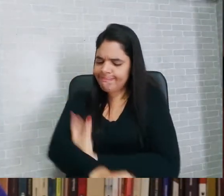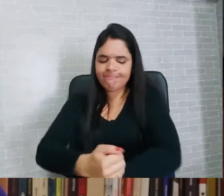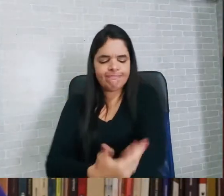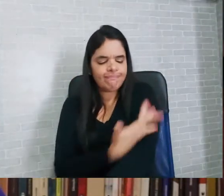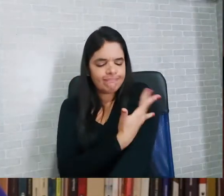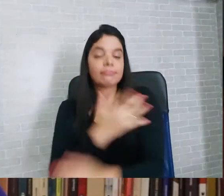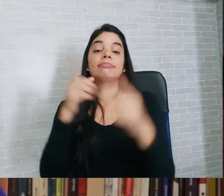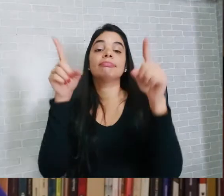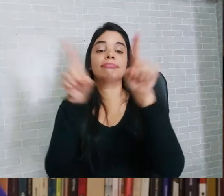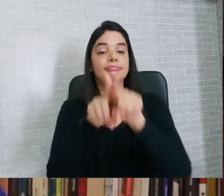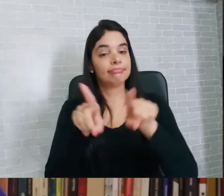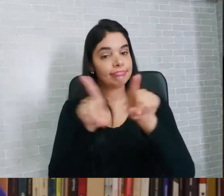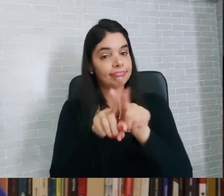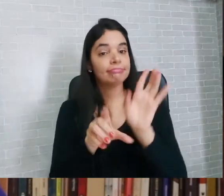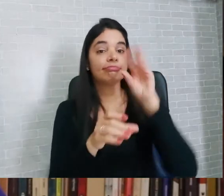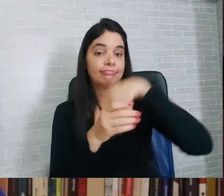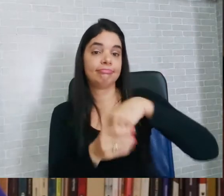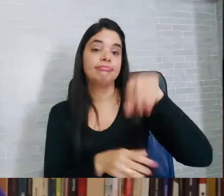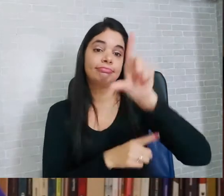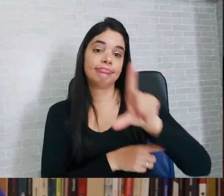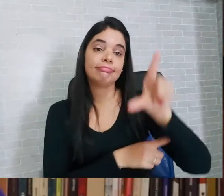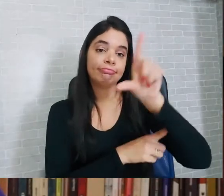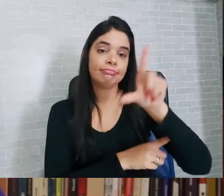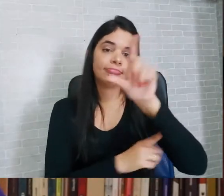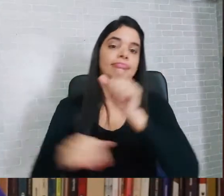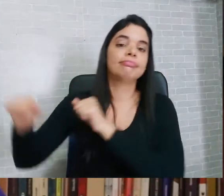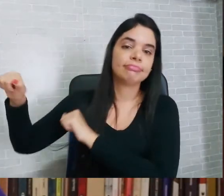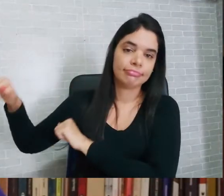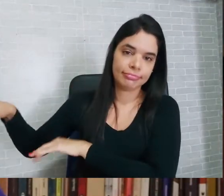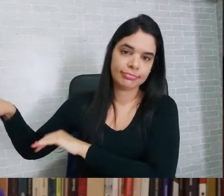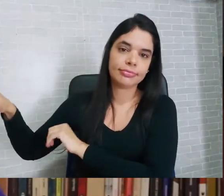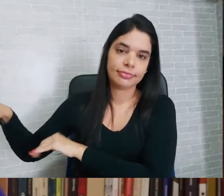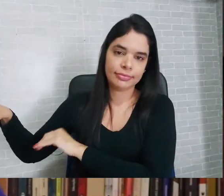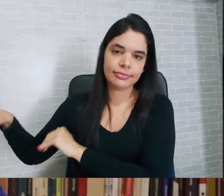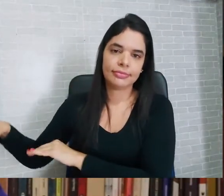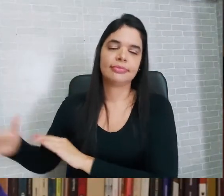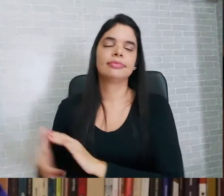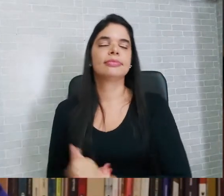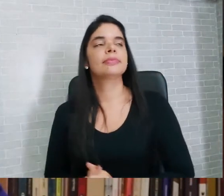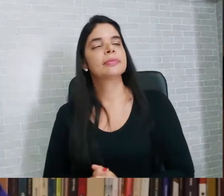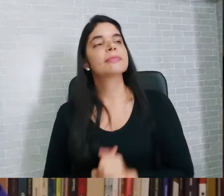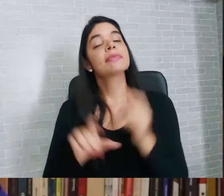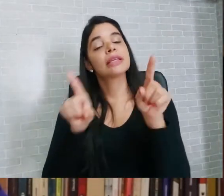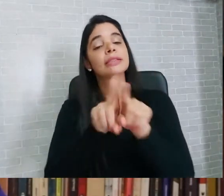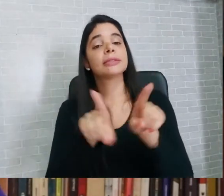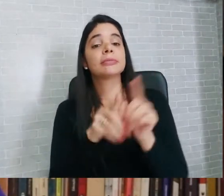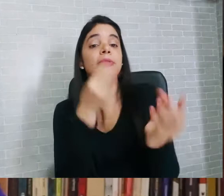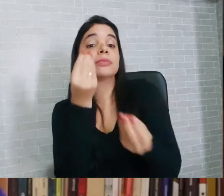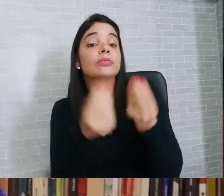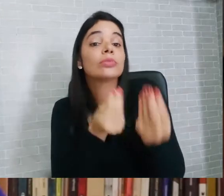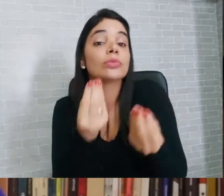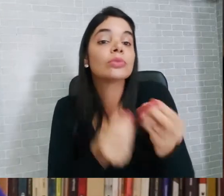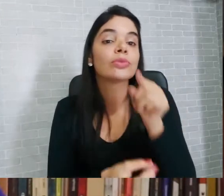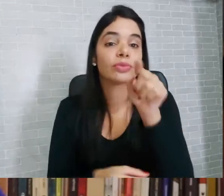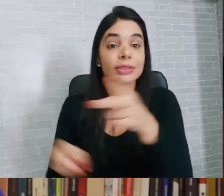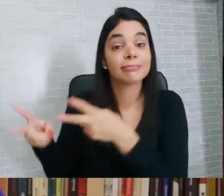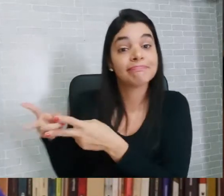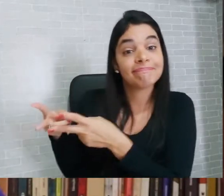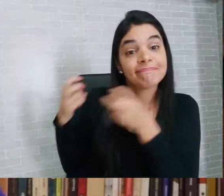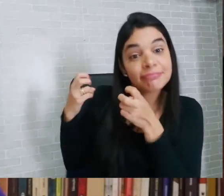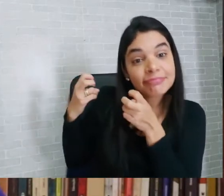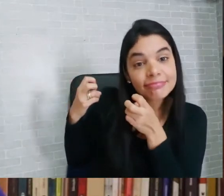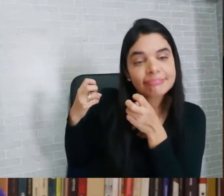considerado também como literatura da Guiana Francesa. A questão, como vocês percebem, é